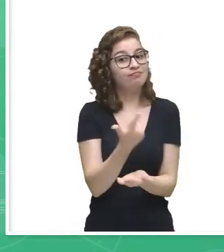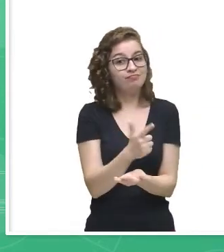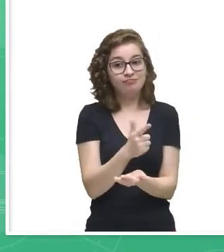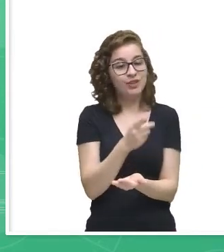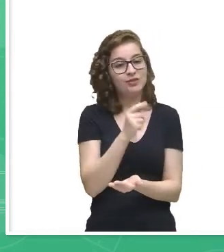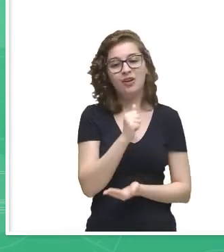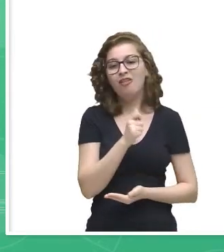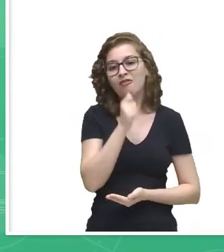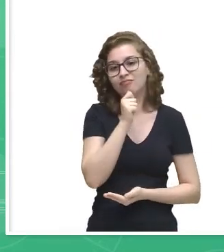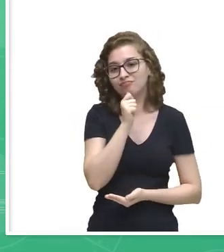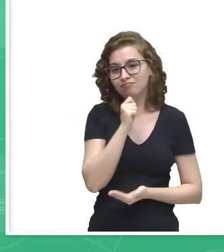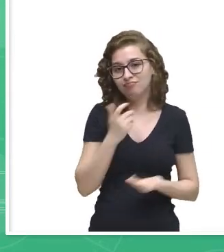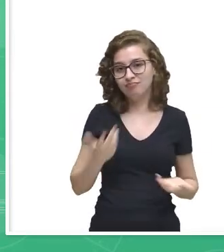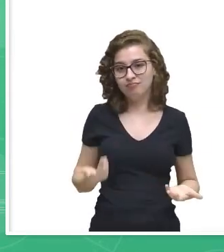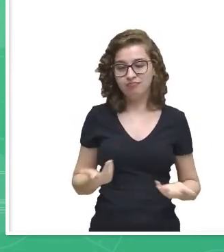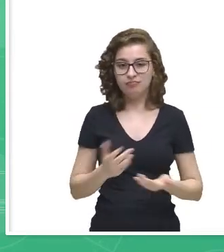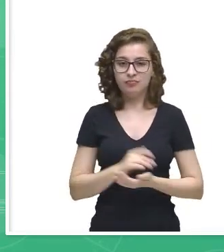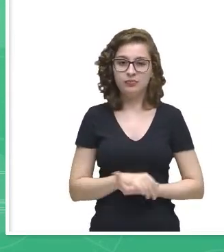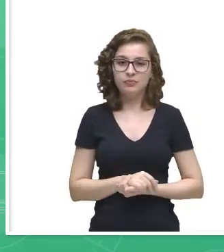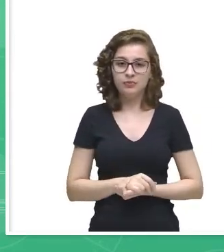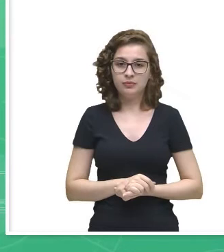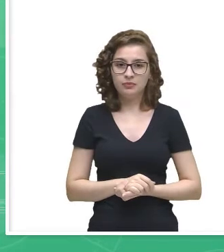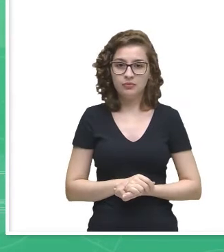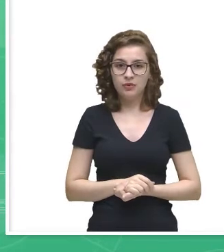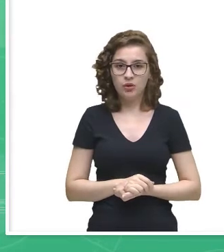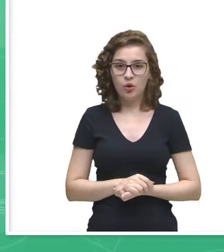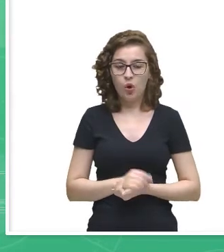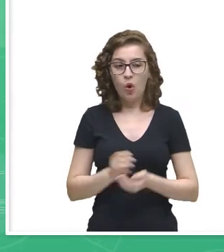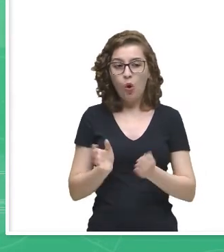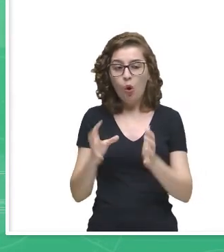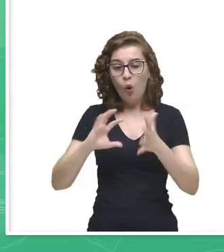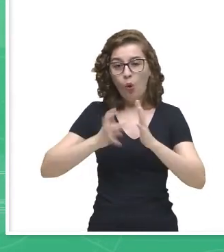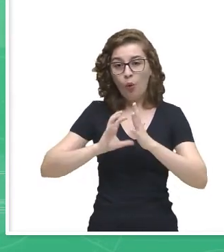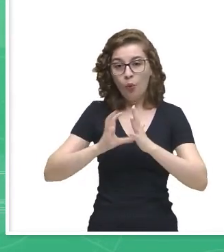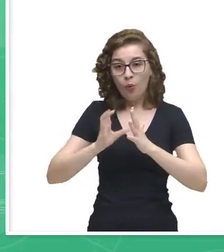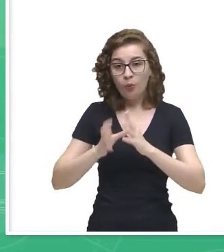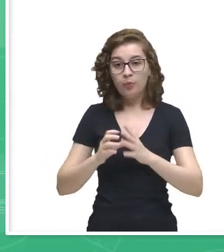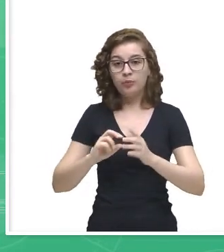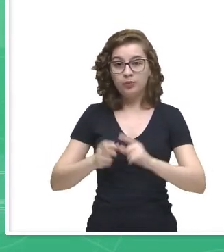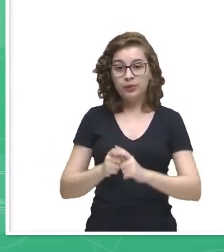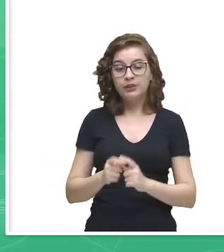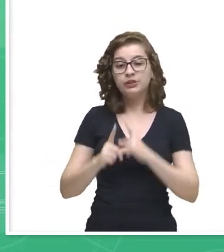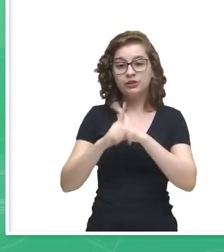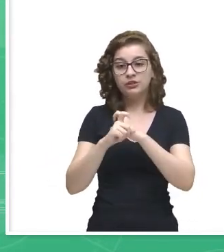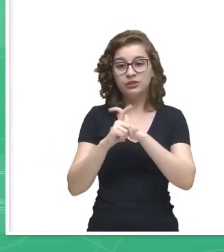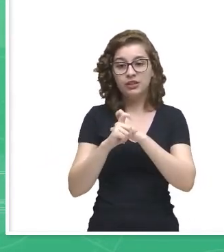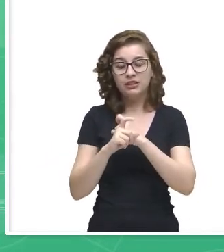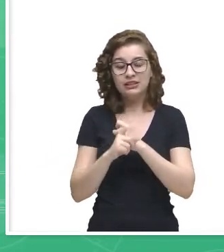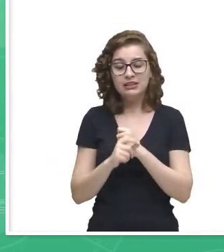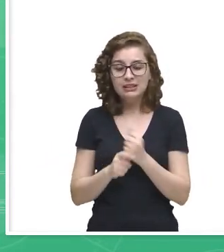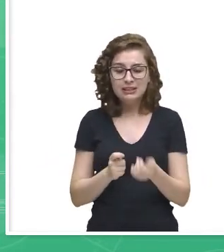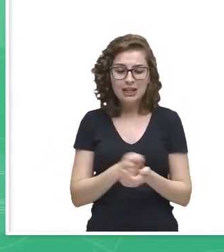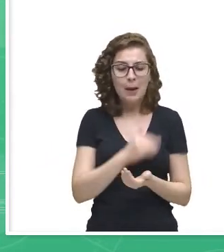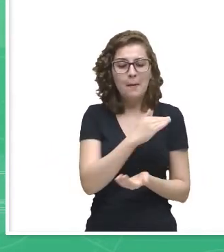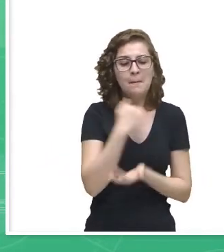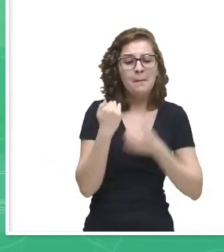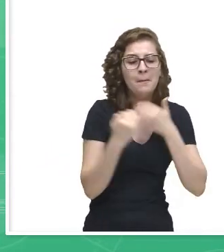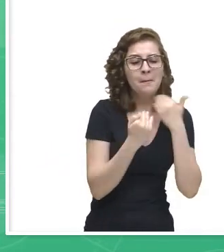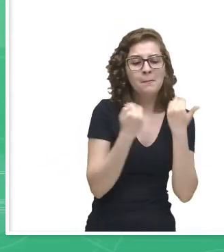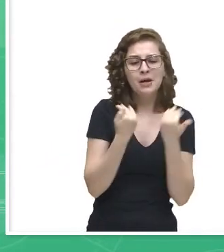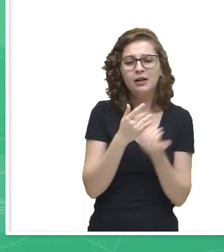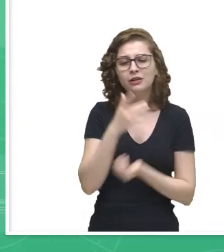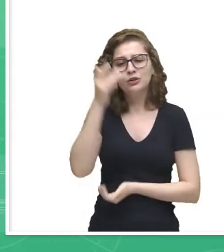sabe que o Partido Nazista acabou dizimando aí cerca de 6 milhões de judeus durante o período da Segunda